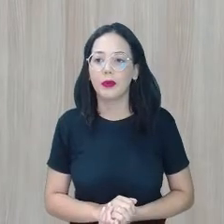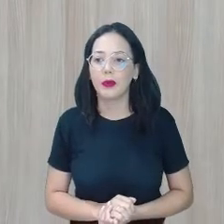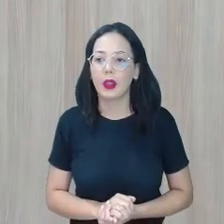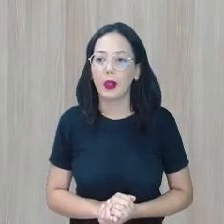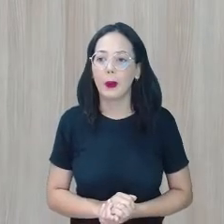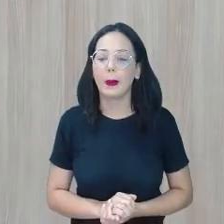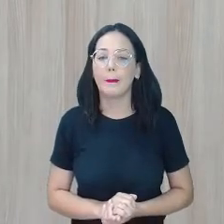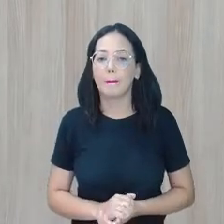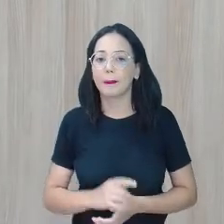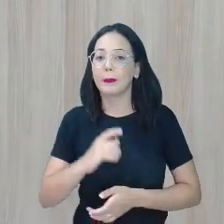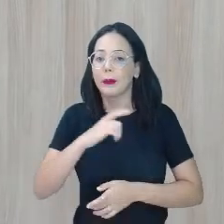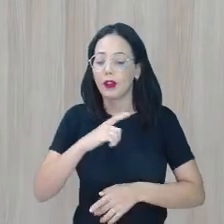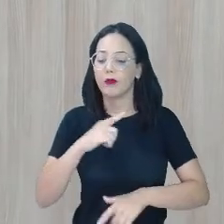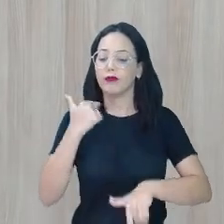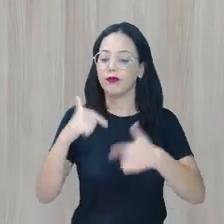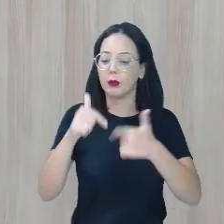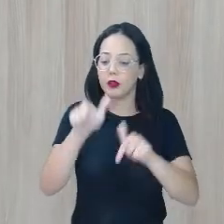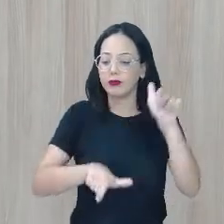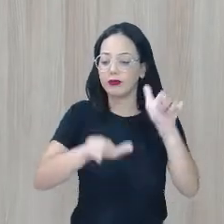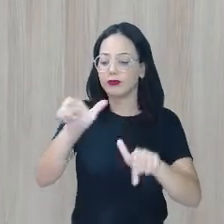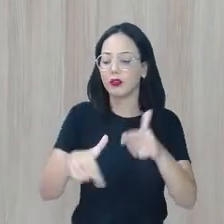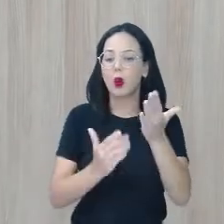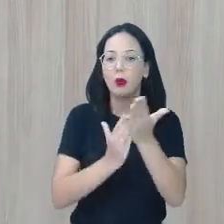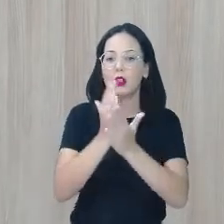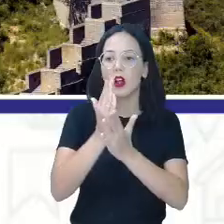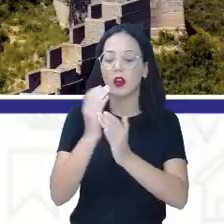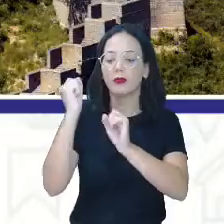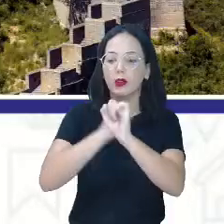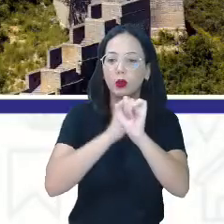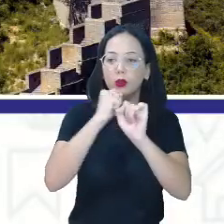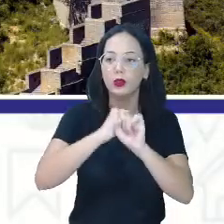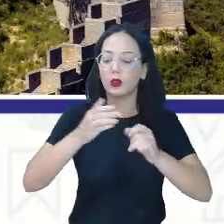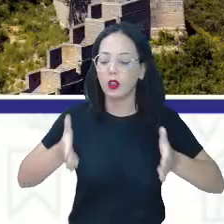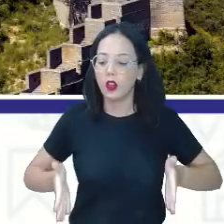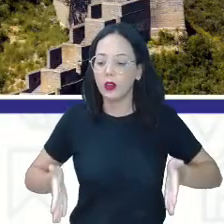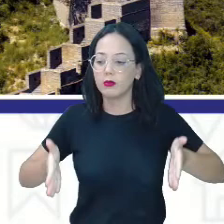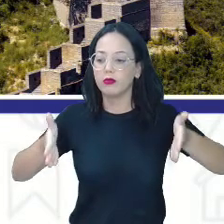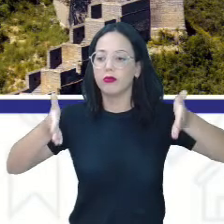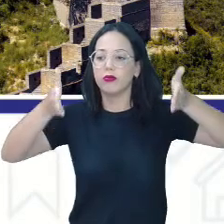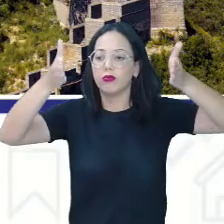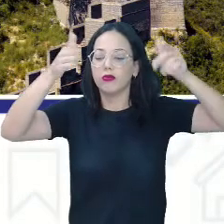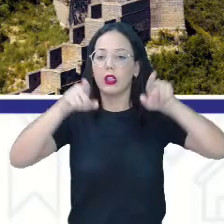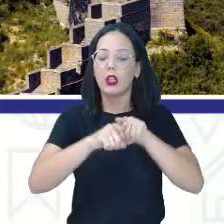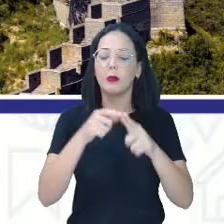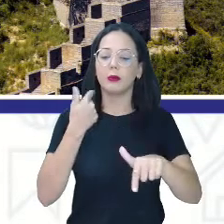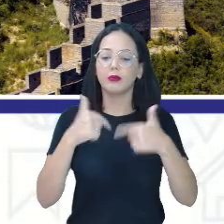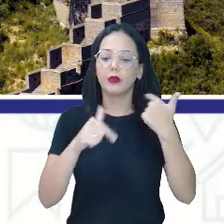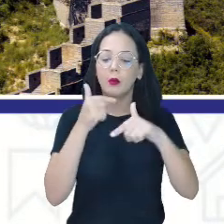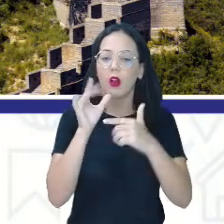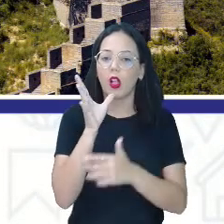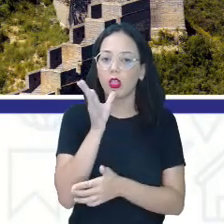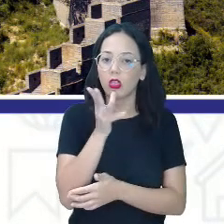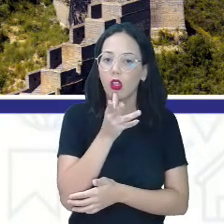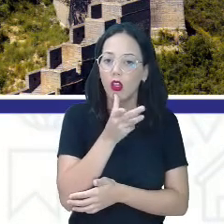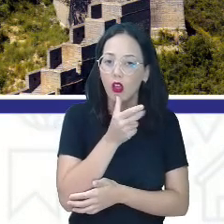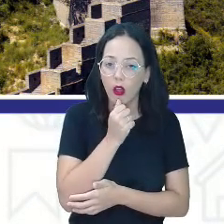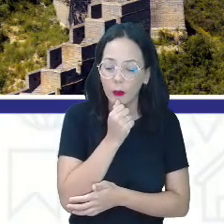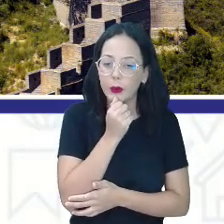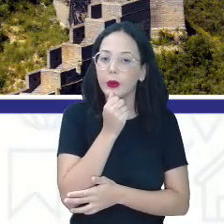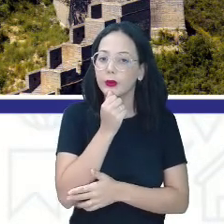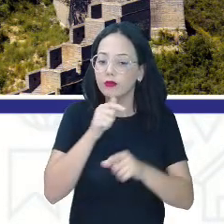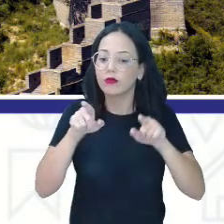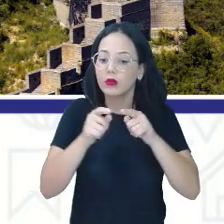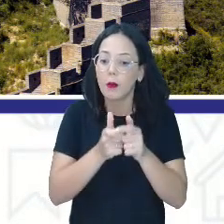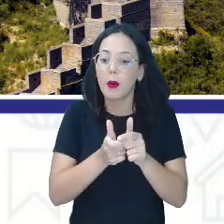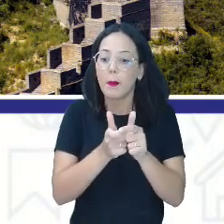muitos trabalhadores, né, começaram a construir essa muralha e o trabalho ele demorou tanto tempo que muitos